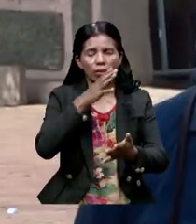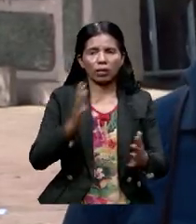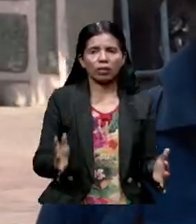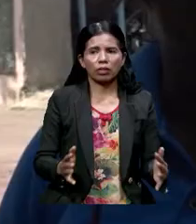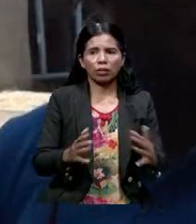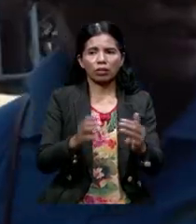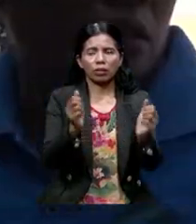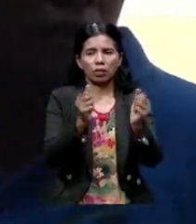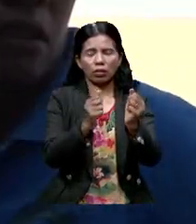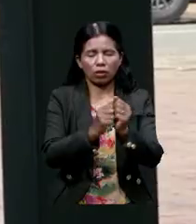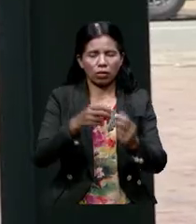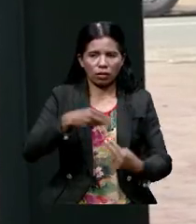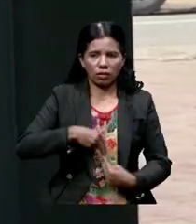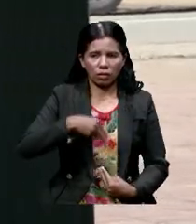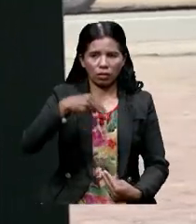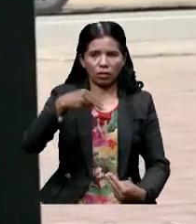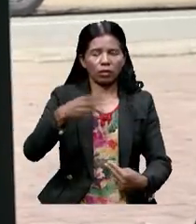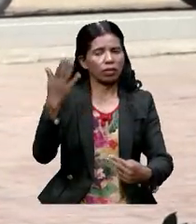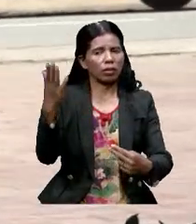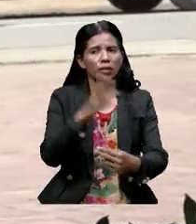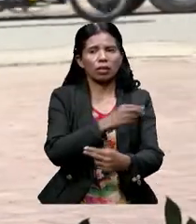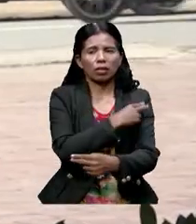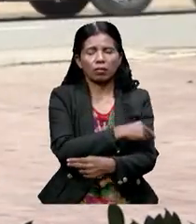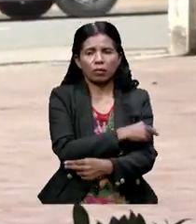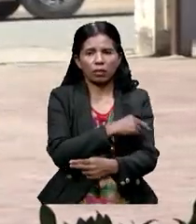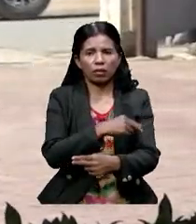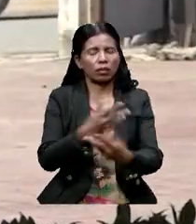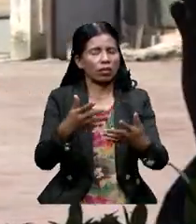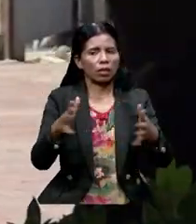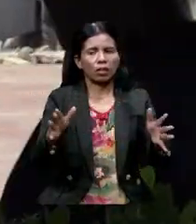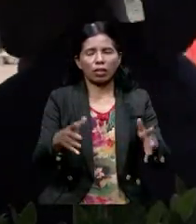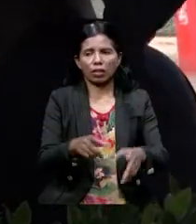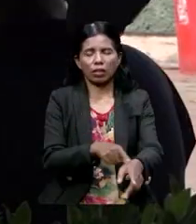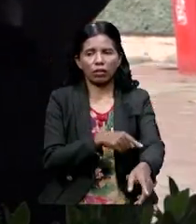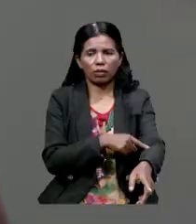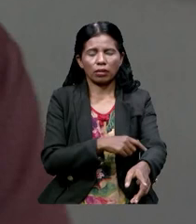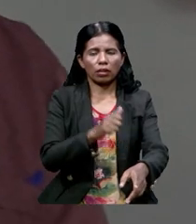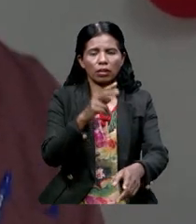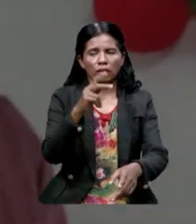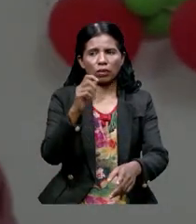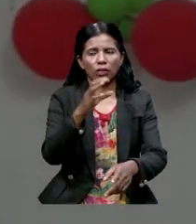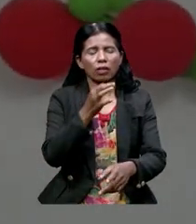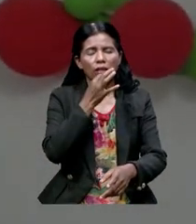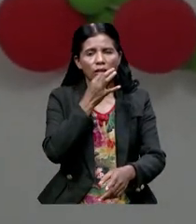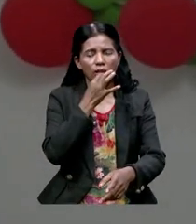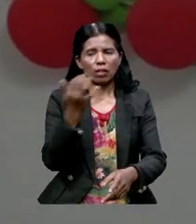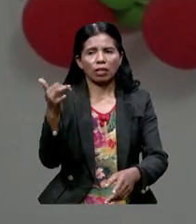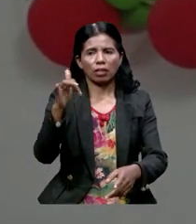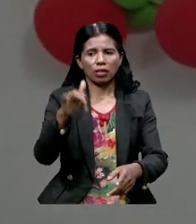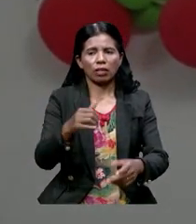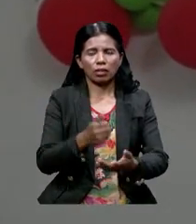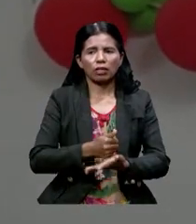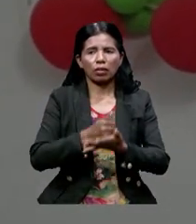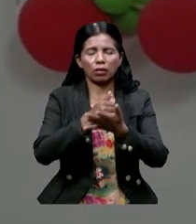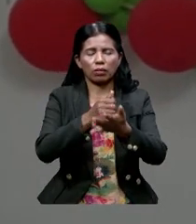nebejo condição má nutrição e a Centro Saúde refere mamu cleurona. Antônio esclarece aihan super cereal ne a tua